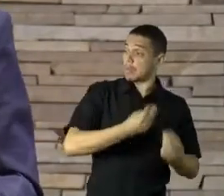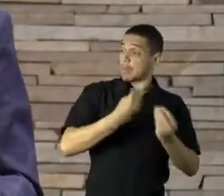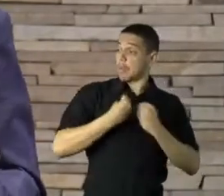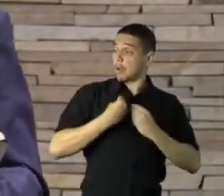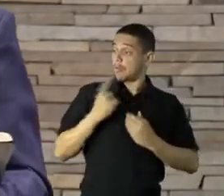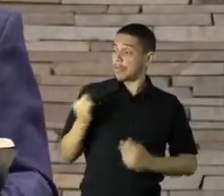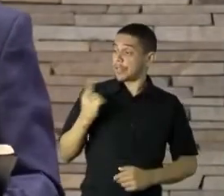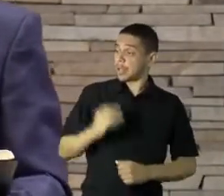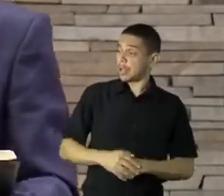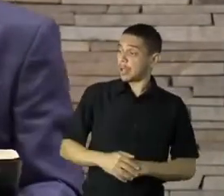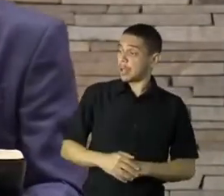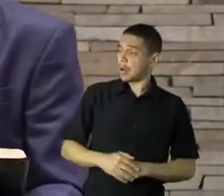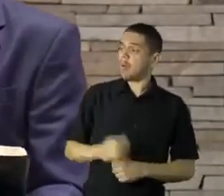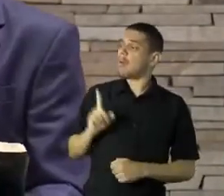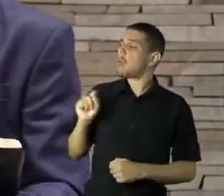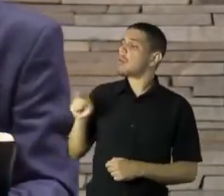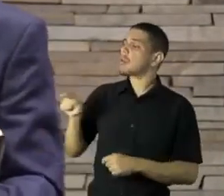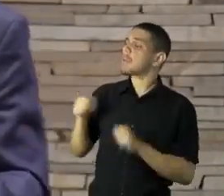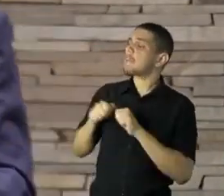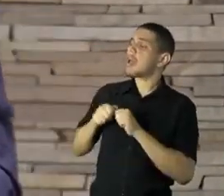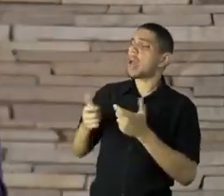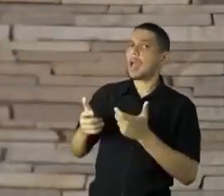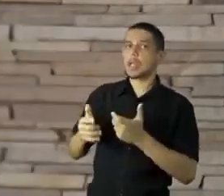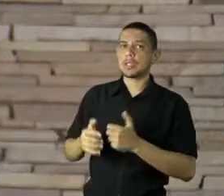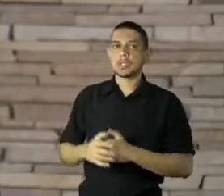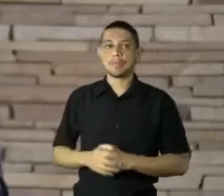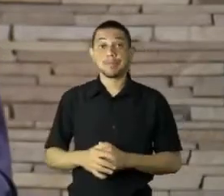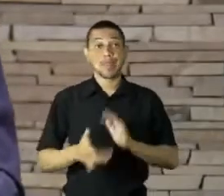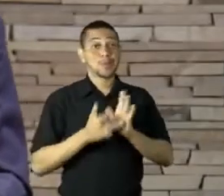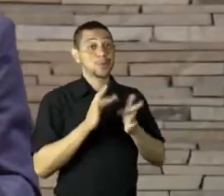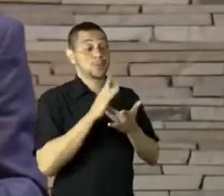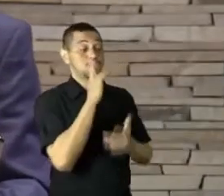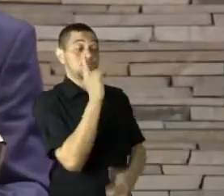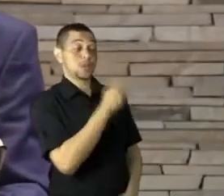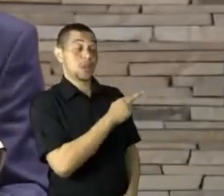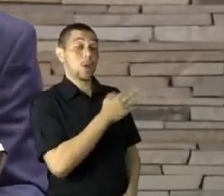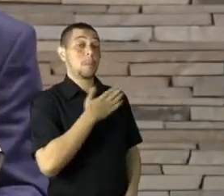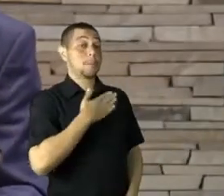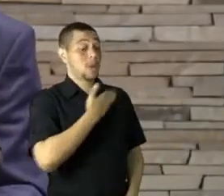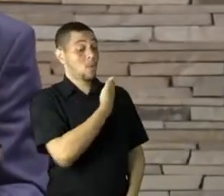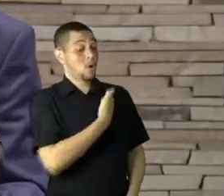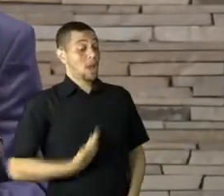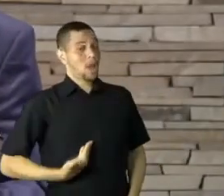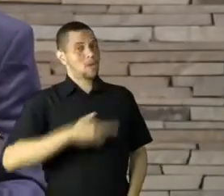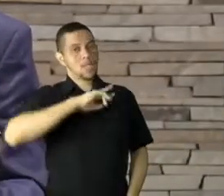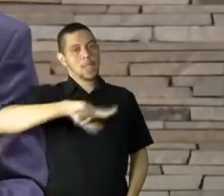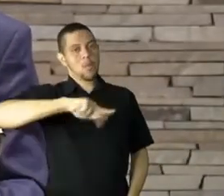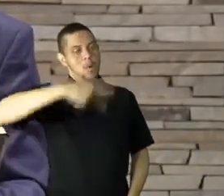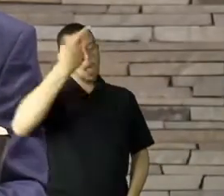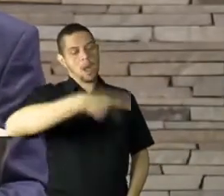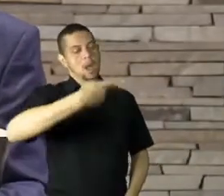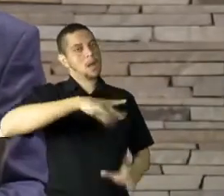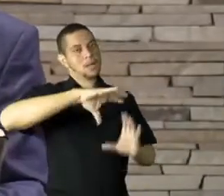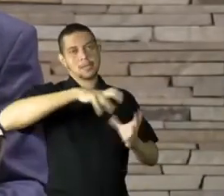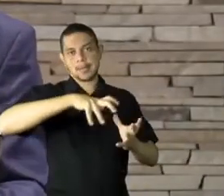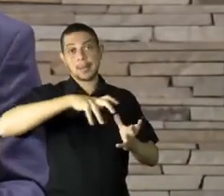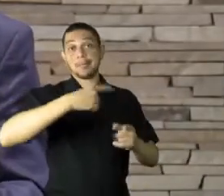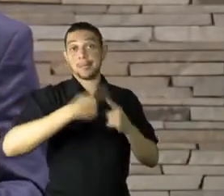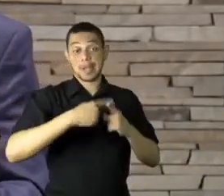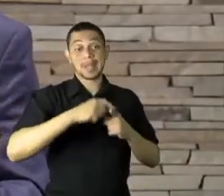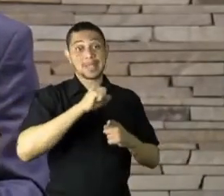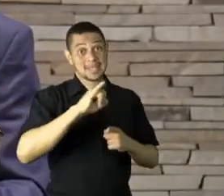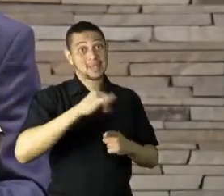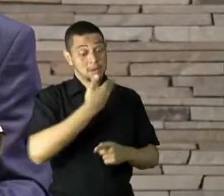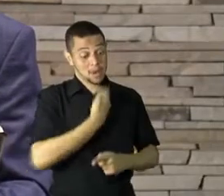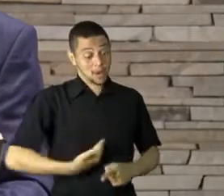entregaram a mim que fizeste e respondeu Jesus o meu reino não é deste mundo se o meu reino fosse deste mundo